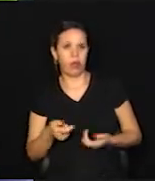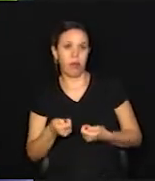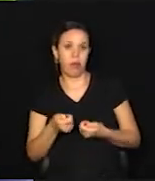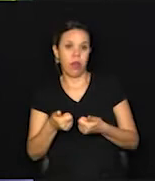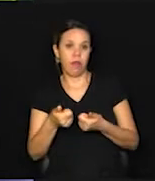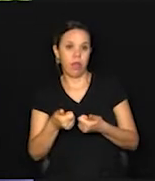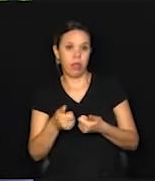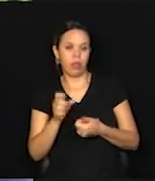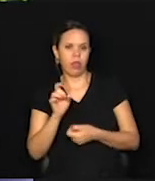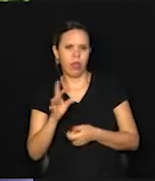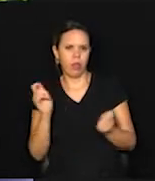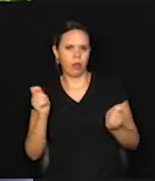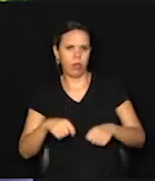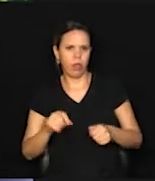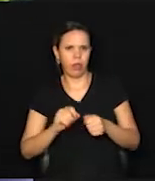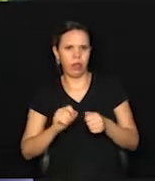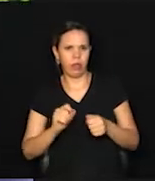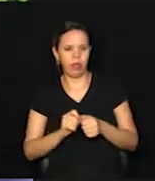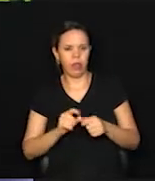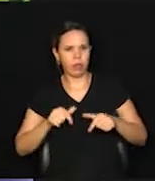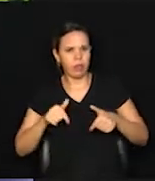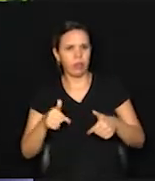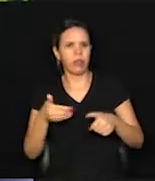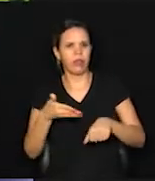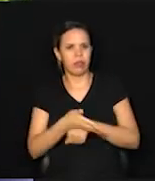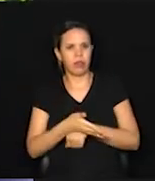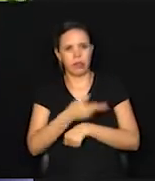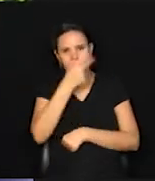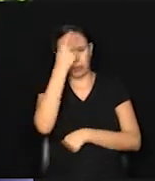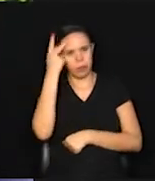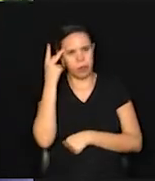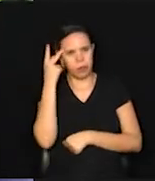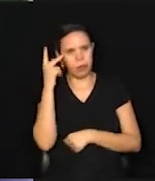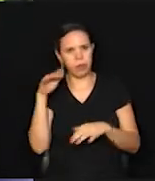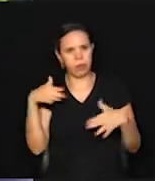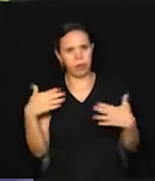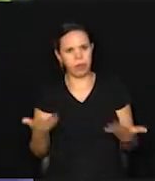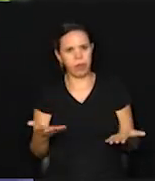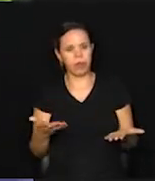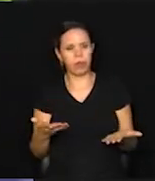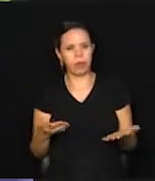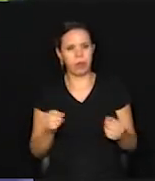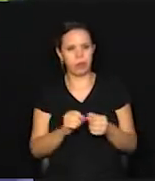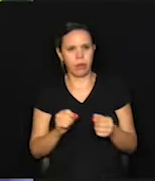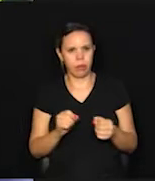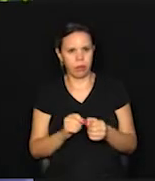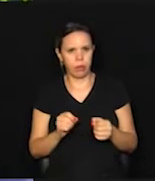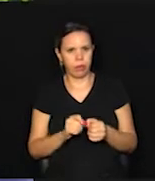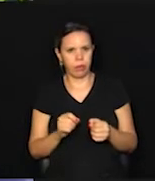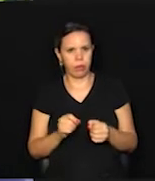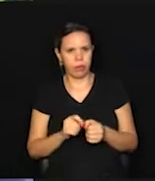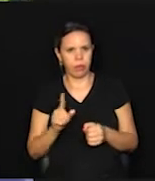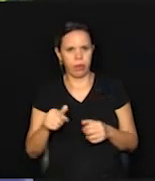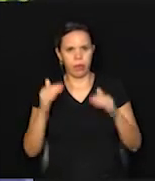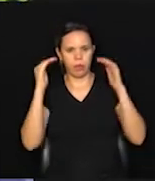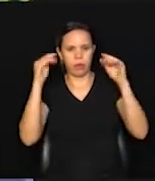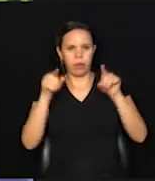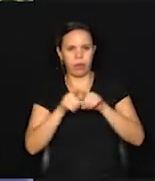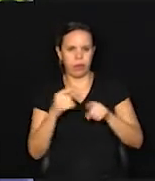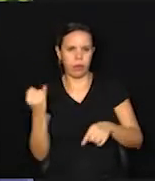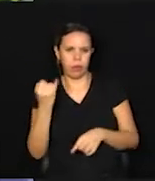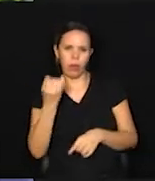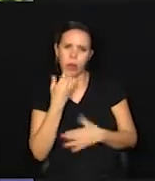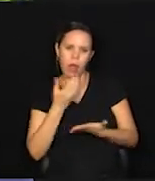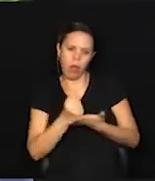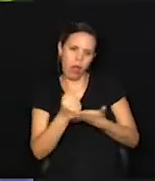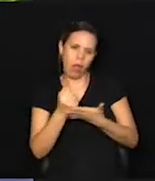de que só vale a pena fazer uma intervenção num paciente quando essa intervenção ela vai se fazer predominantemente bem, ou